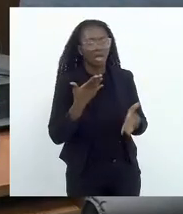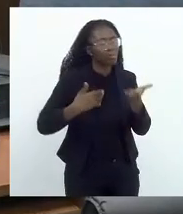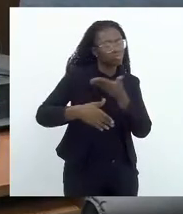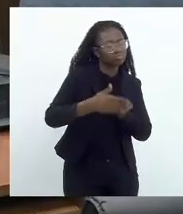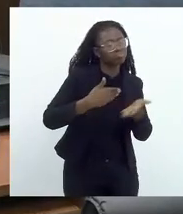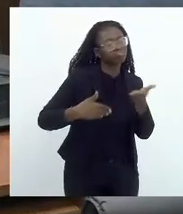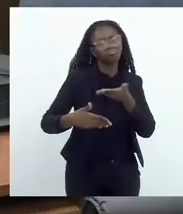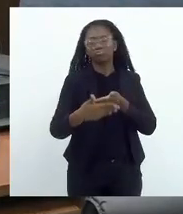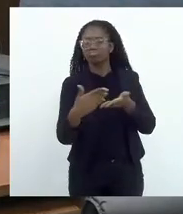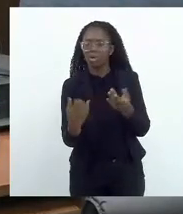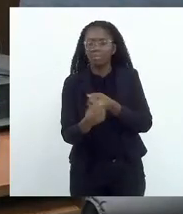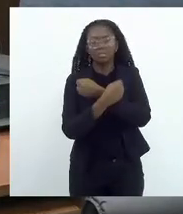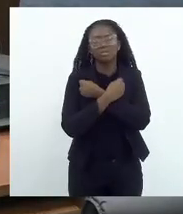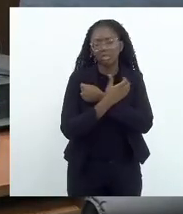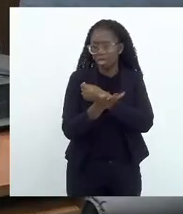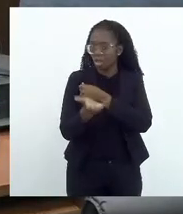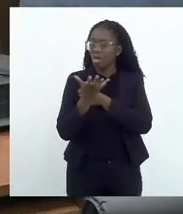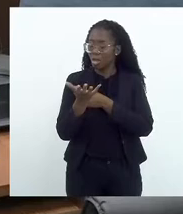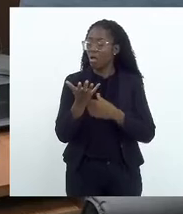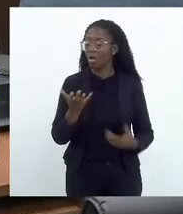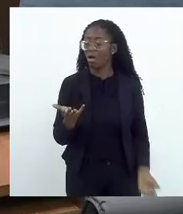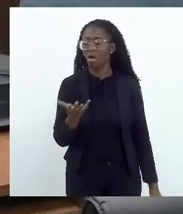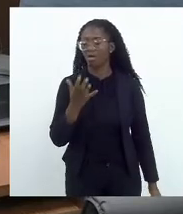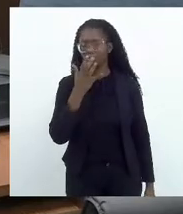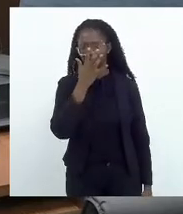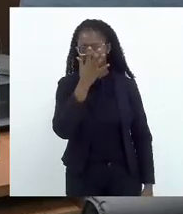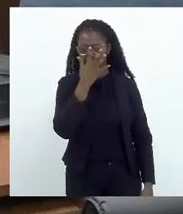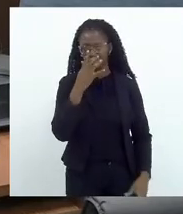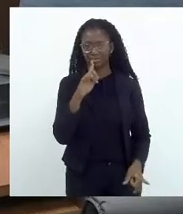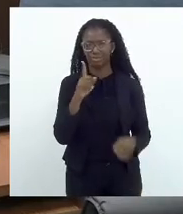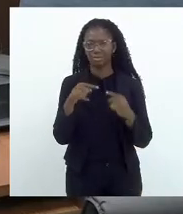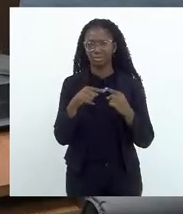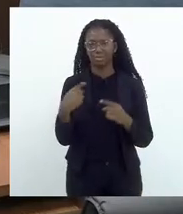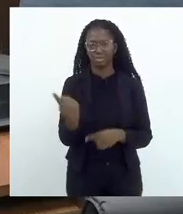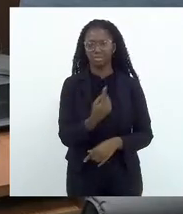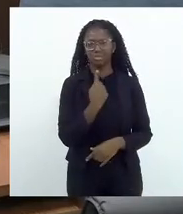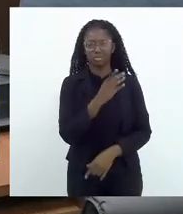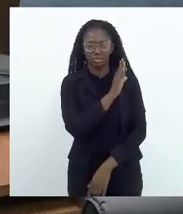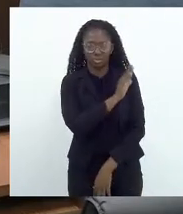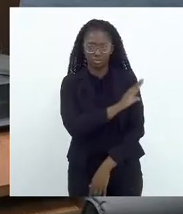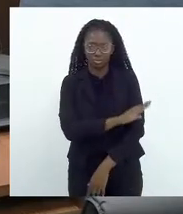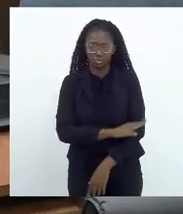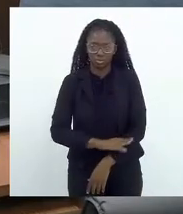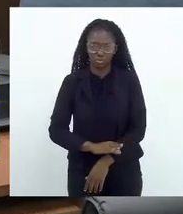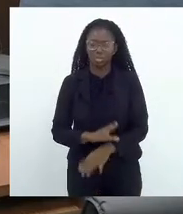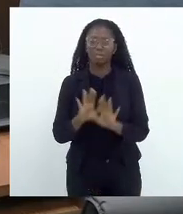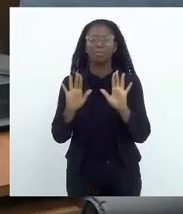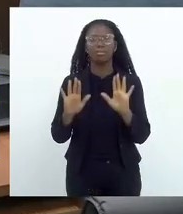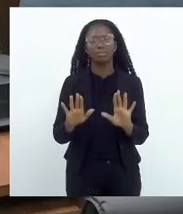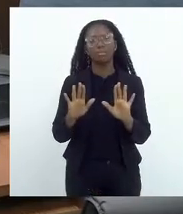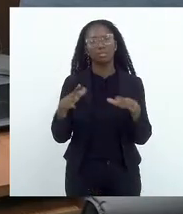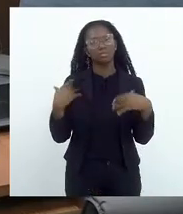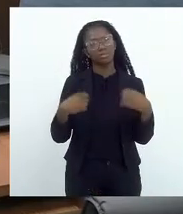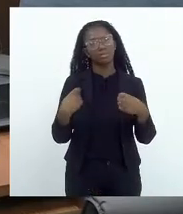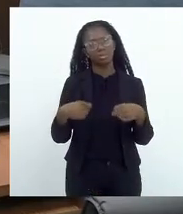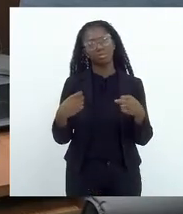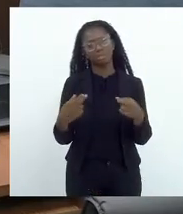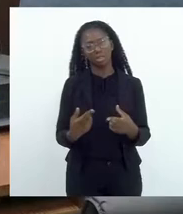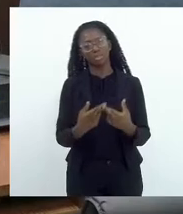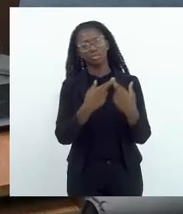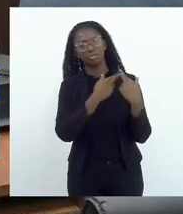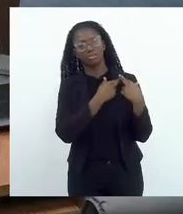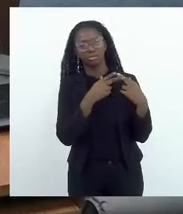gente quer abraçar. Isso é inerente à nossa cultura, mas a gente precisa ter